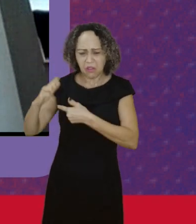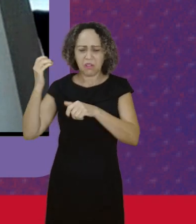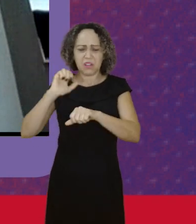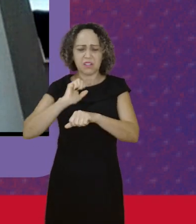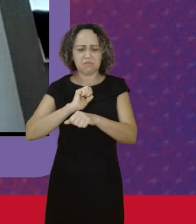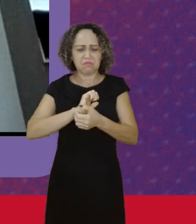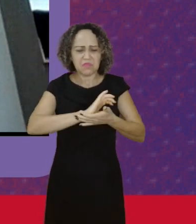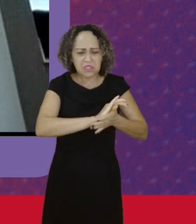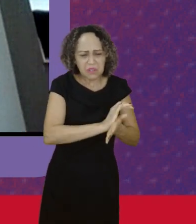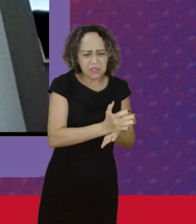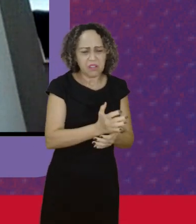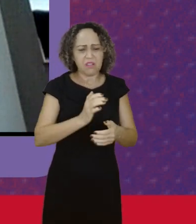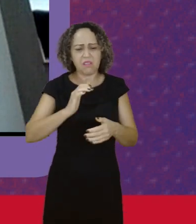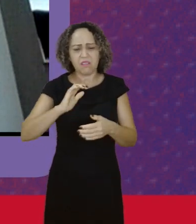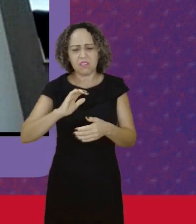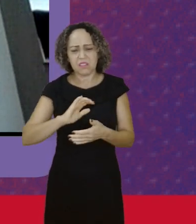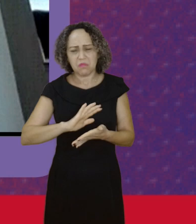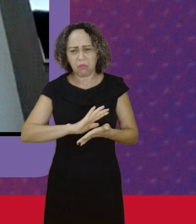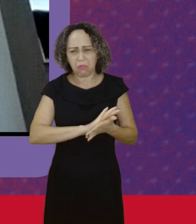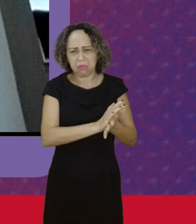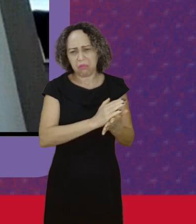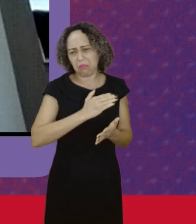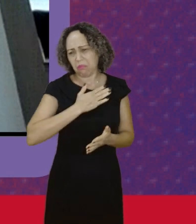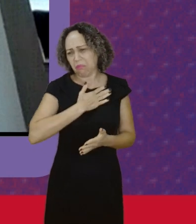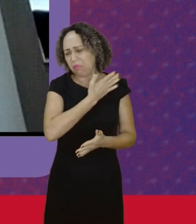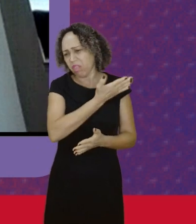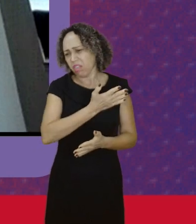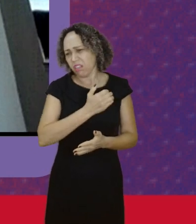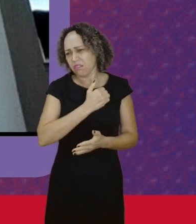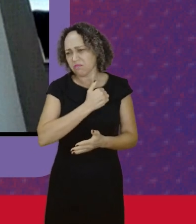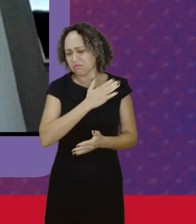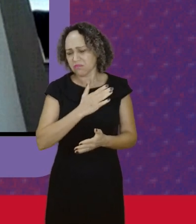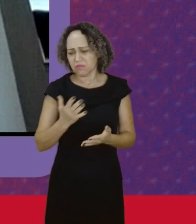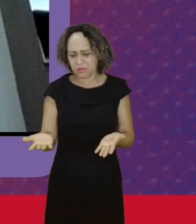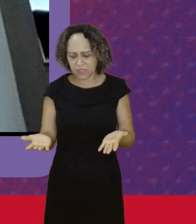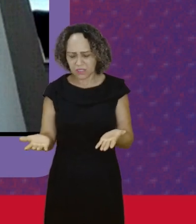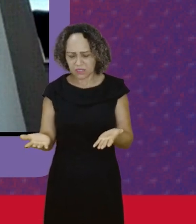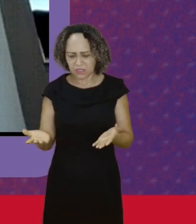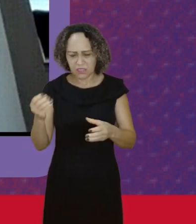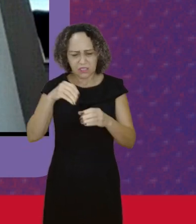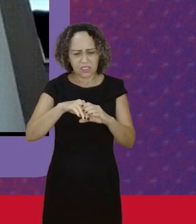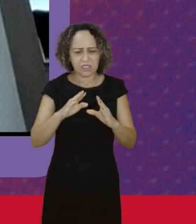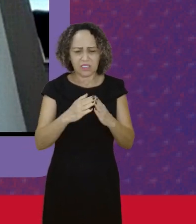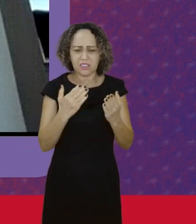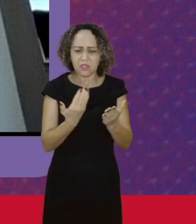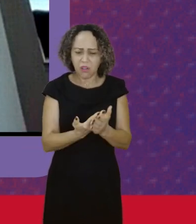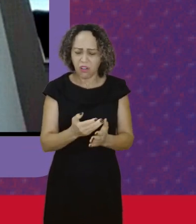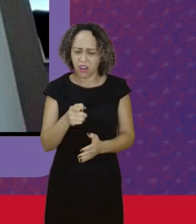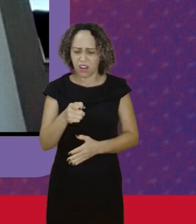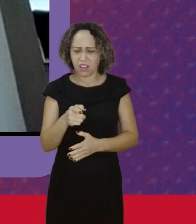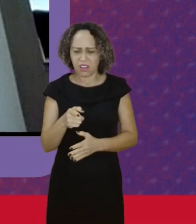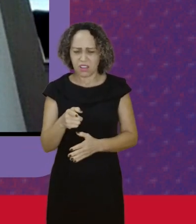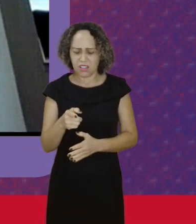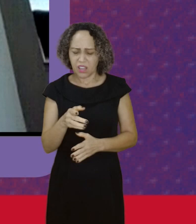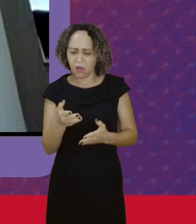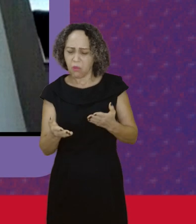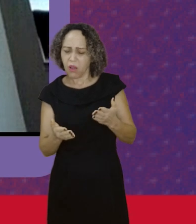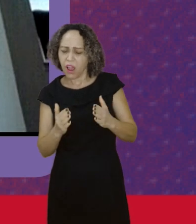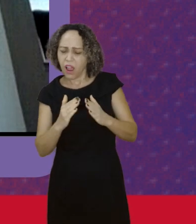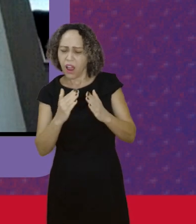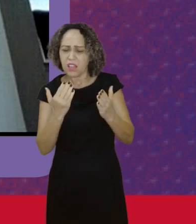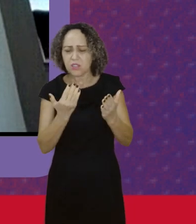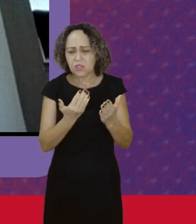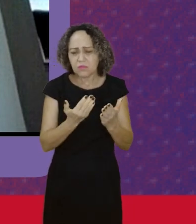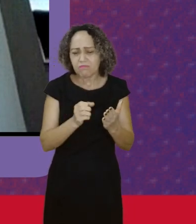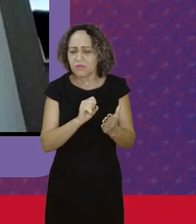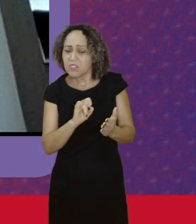discriminatórios, preconceituosos, impedindo a escola e até criminalizando a escola, quando a escola